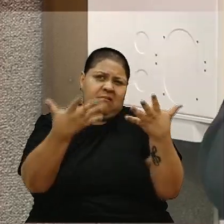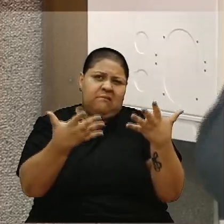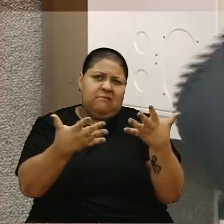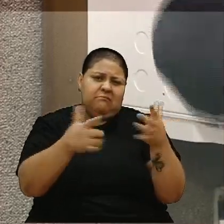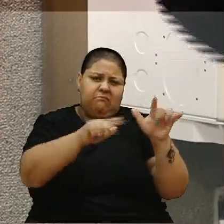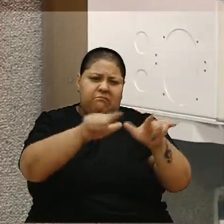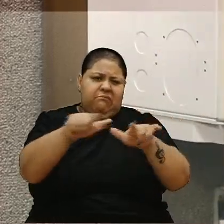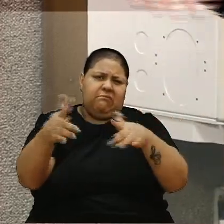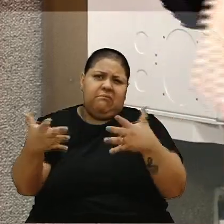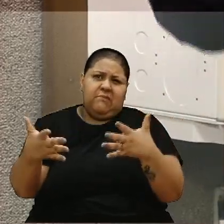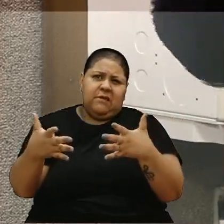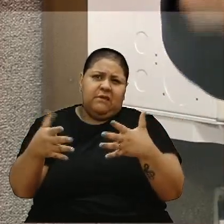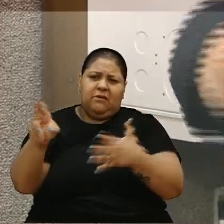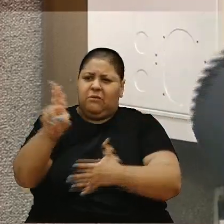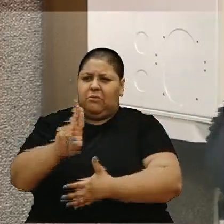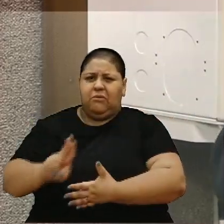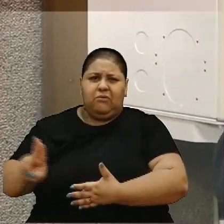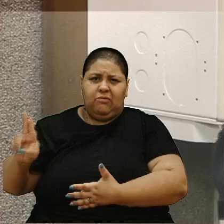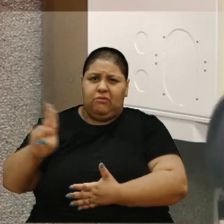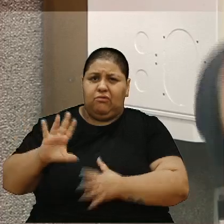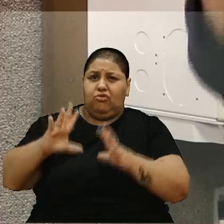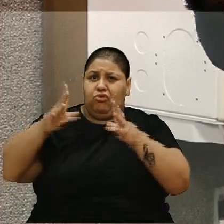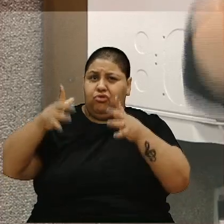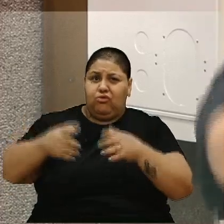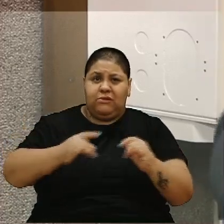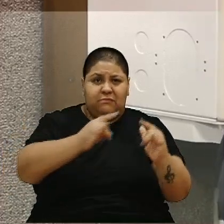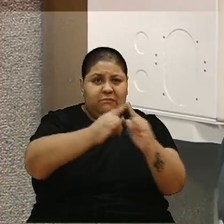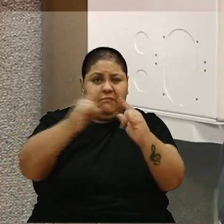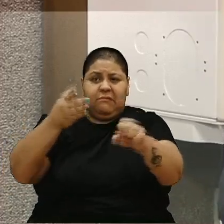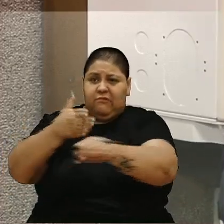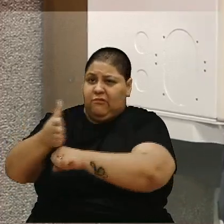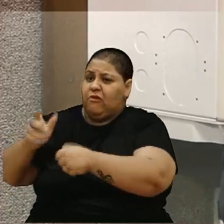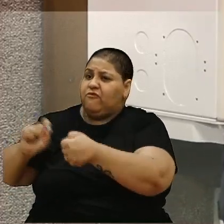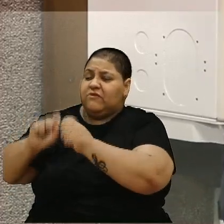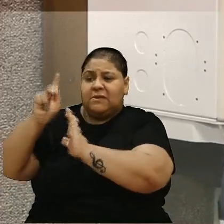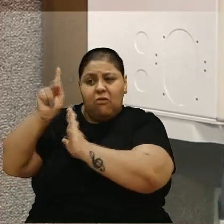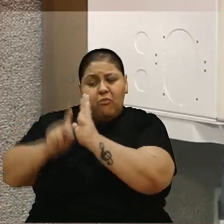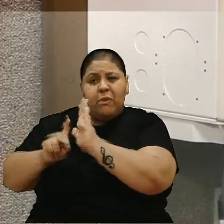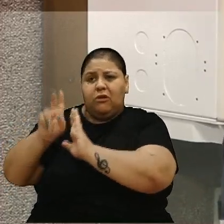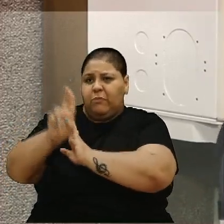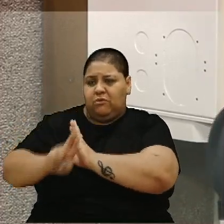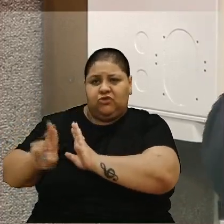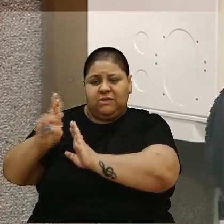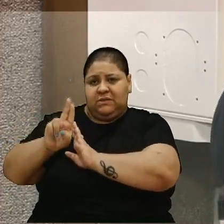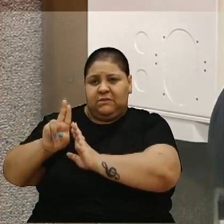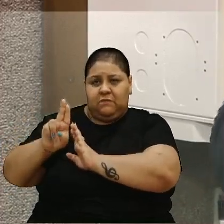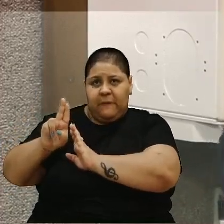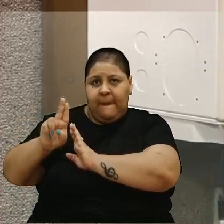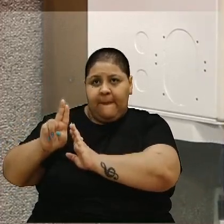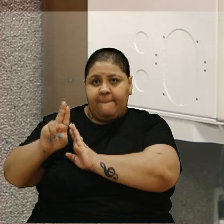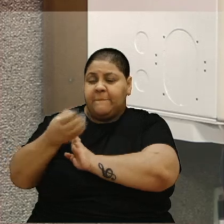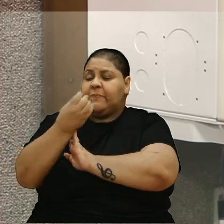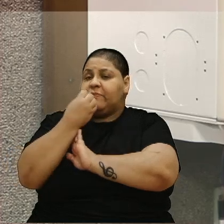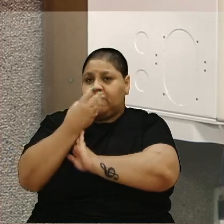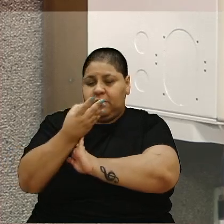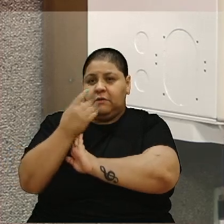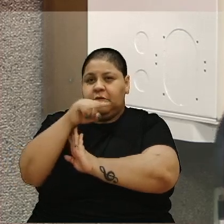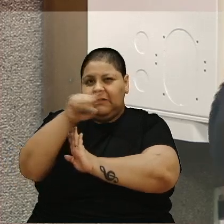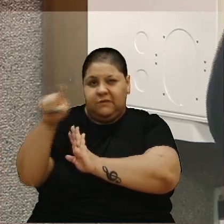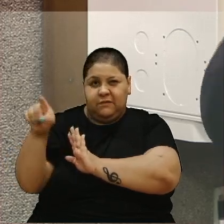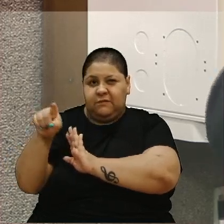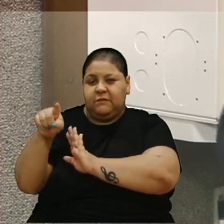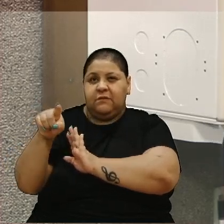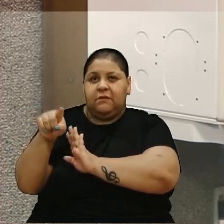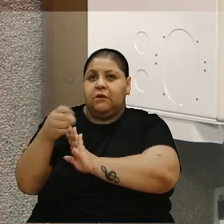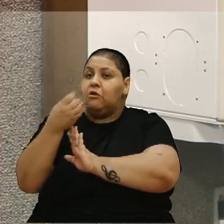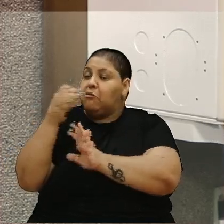multissetorial, universidades, todo mundo envolvido, onde foi feito um plano de ocupação. Então, que bom que Vossília levanta, e